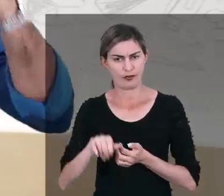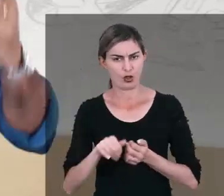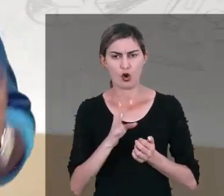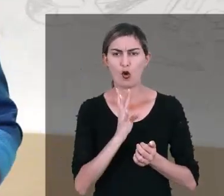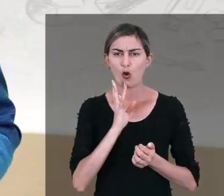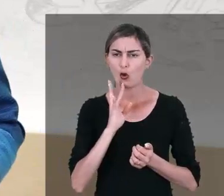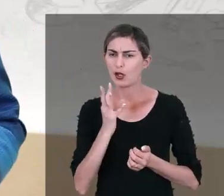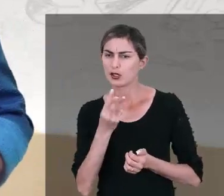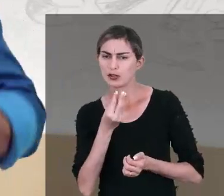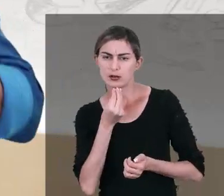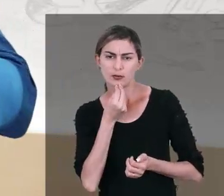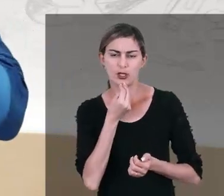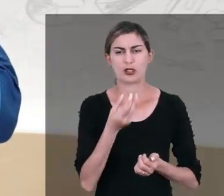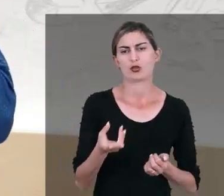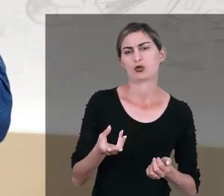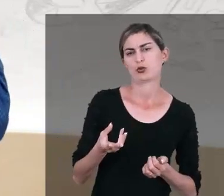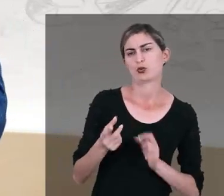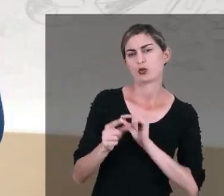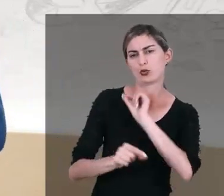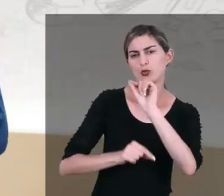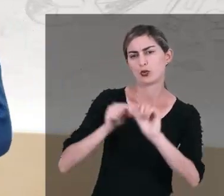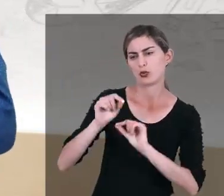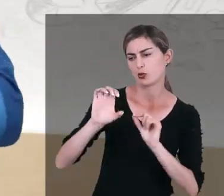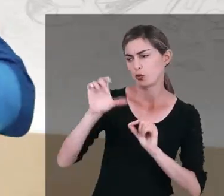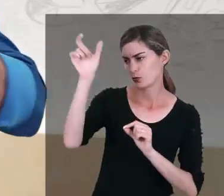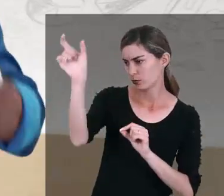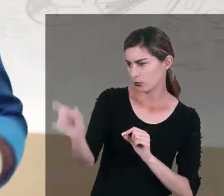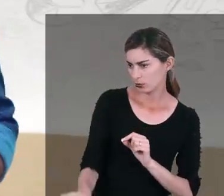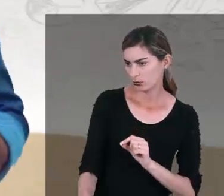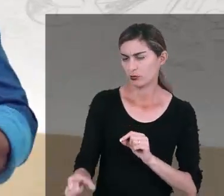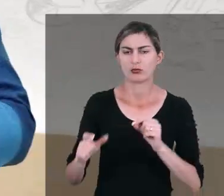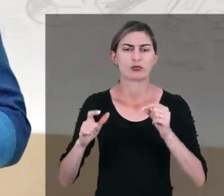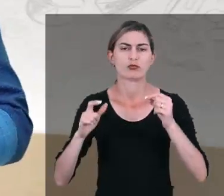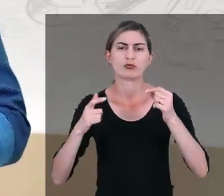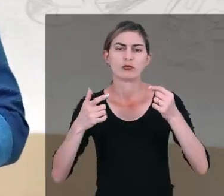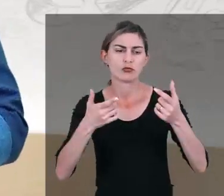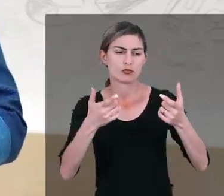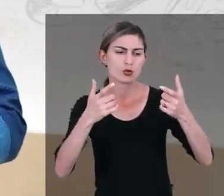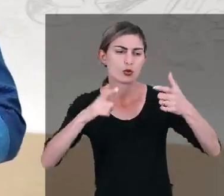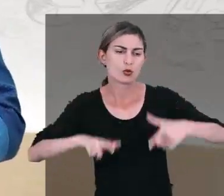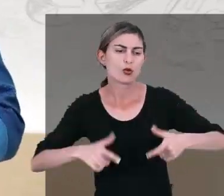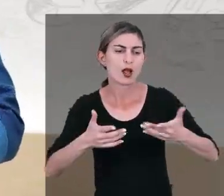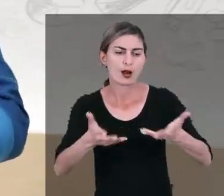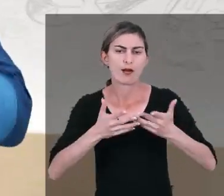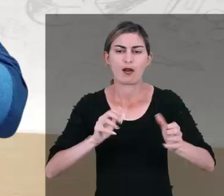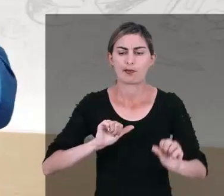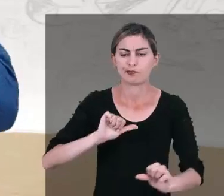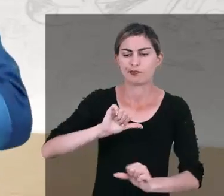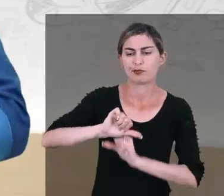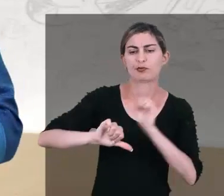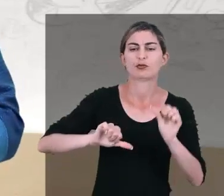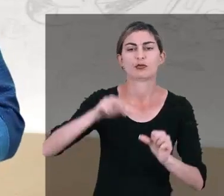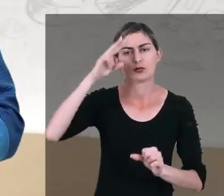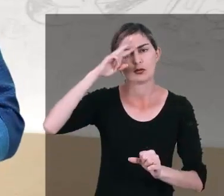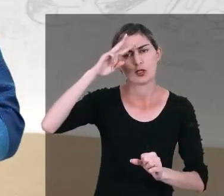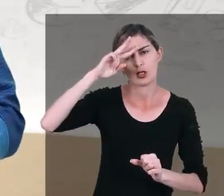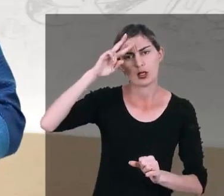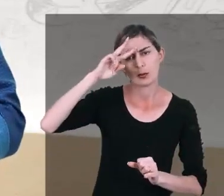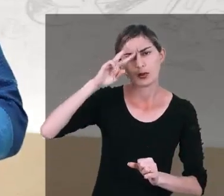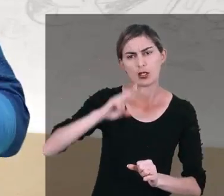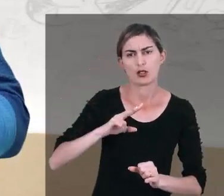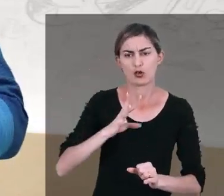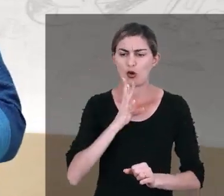nosso conhecimento do cliente e do espaço que ele quer modificar, né? Lembrando que esse